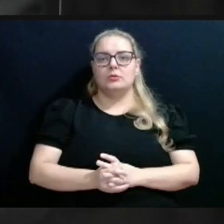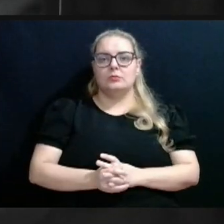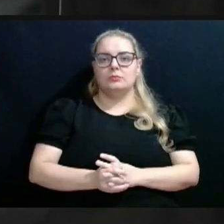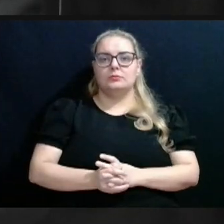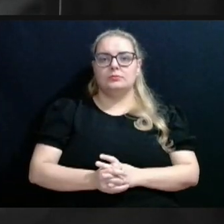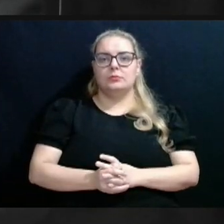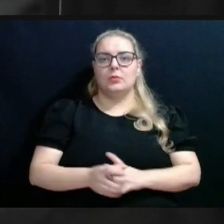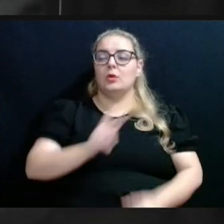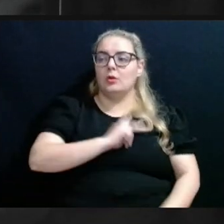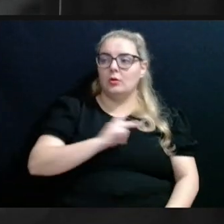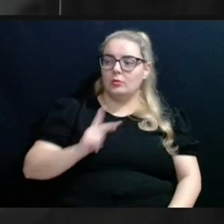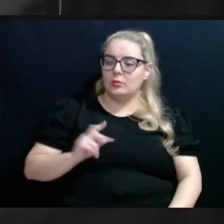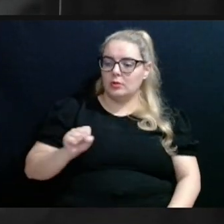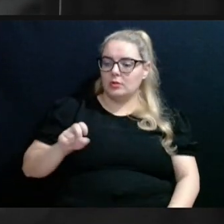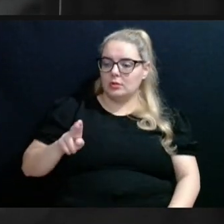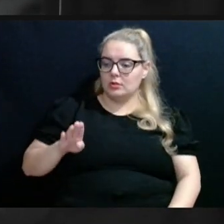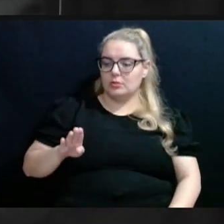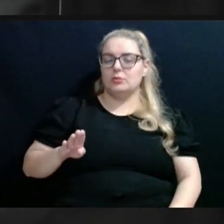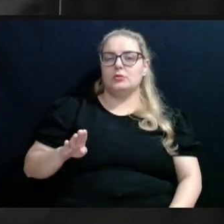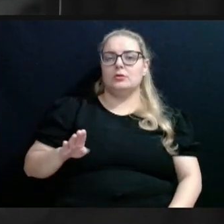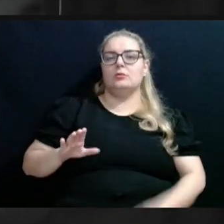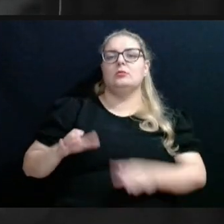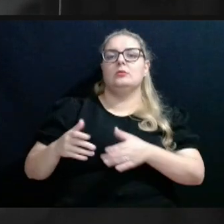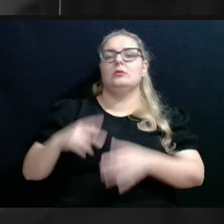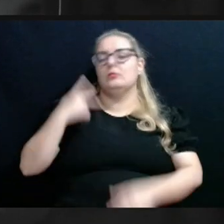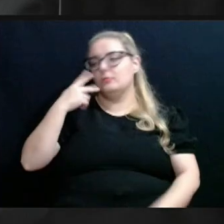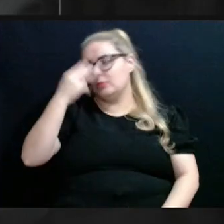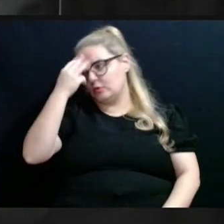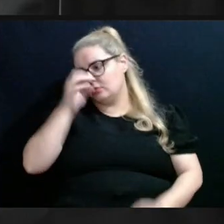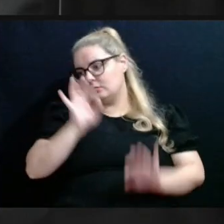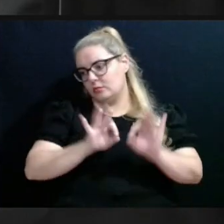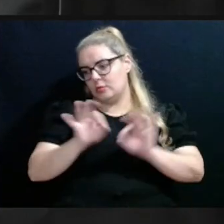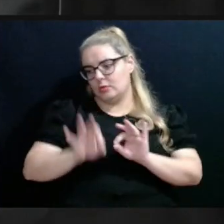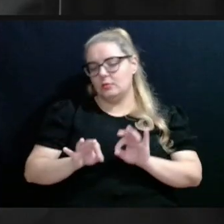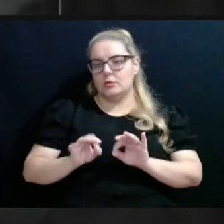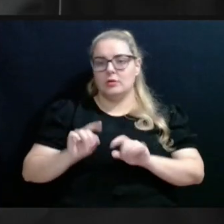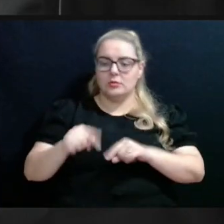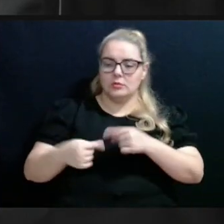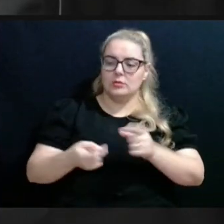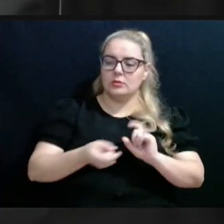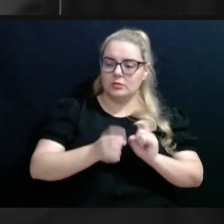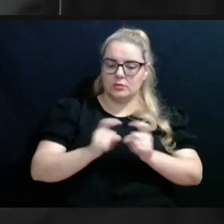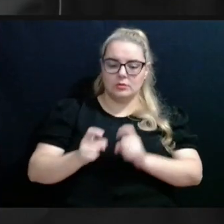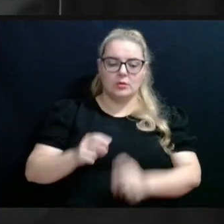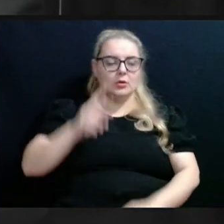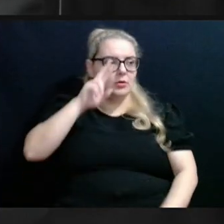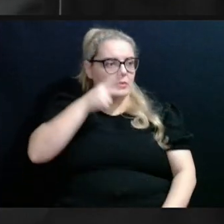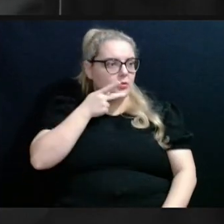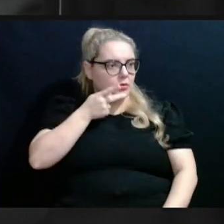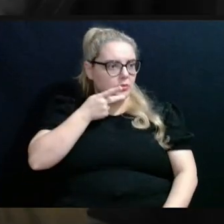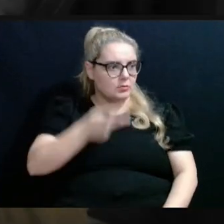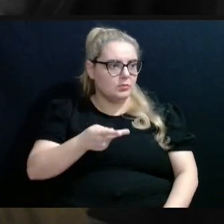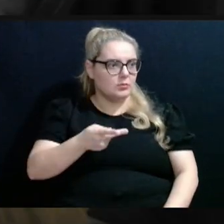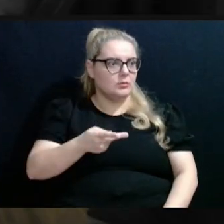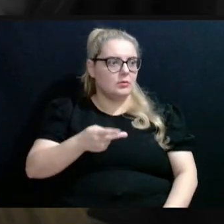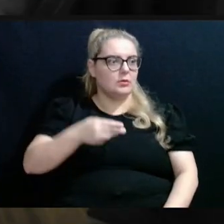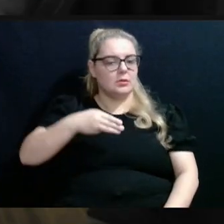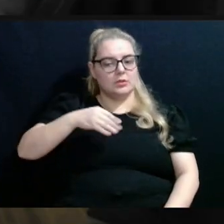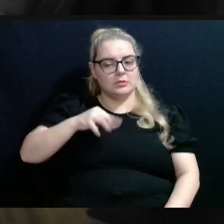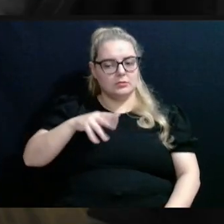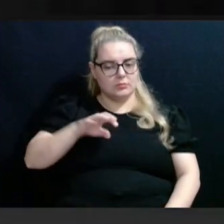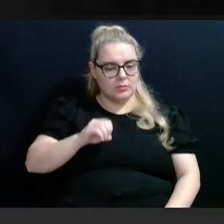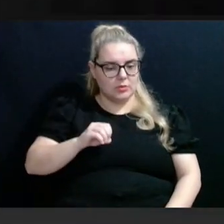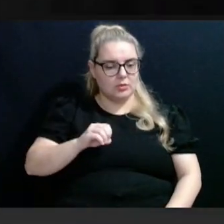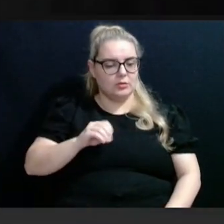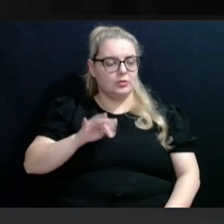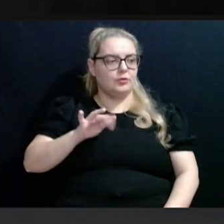da subcomissão, o vereador Romão, está preparando esse assunto já nas próximas reuniões. O senhor mencionou a questão das microflorestas, e